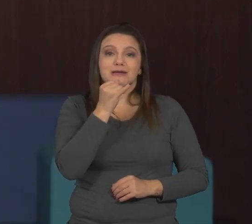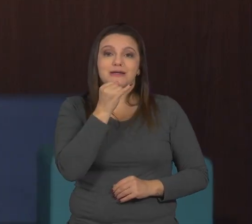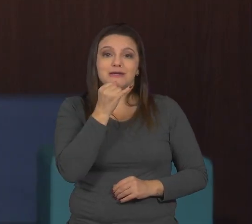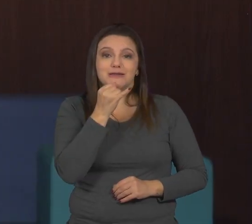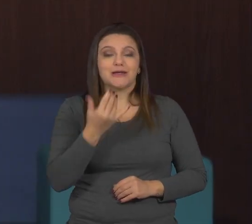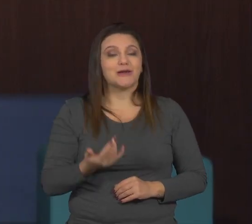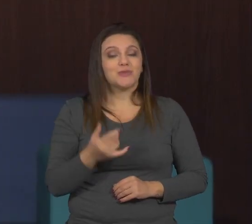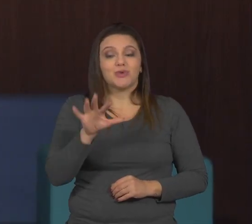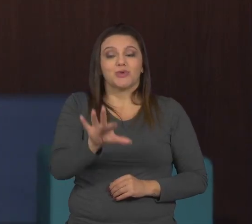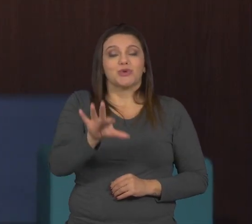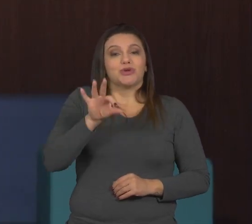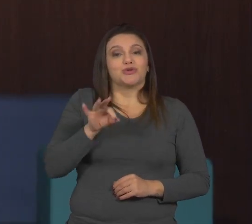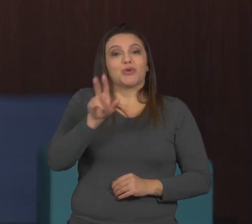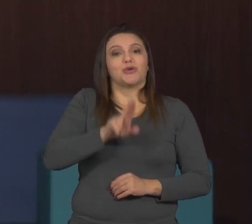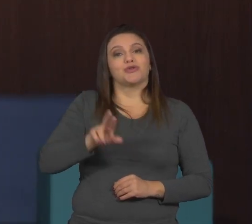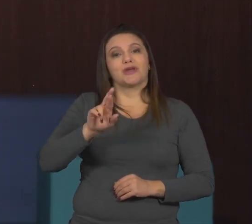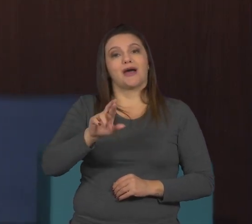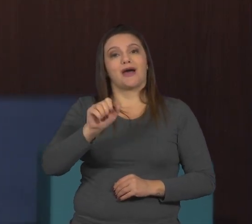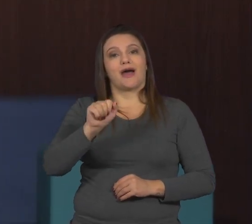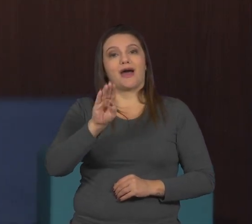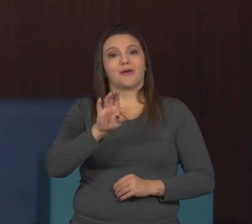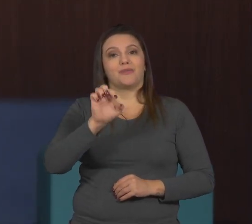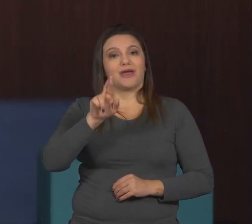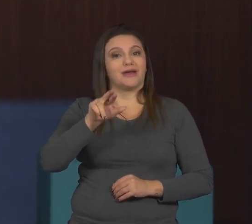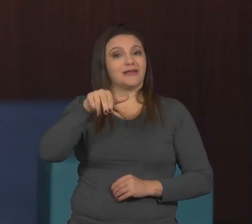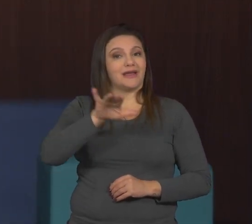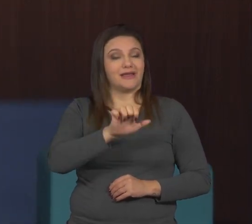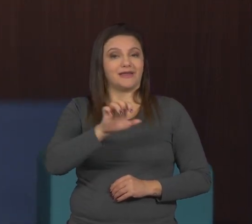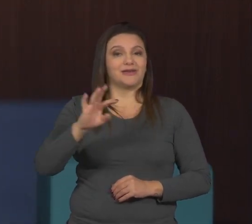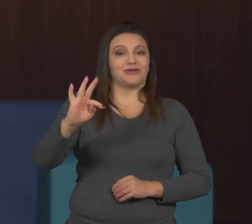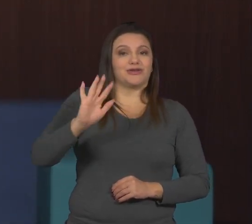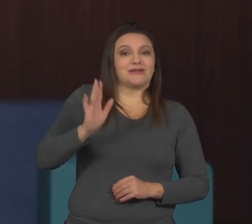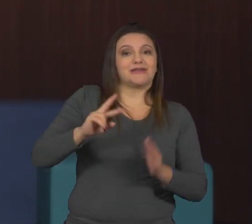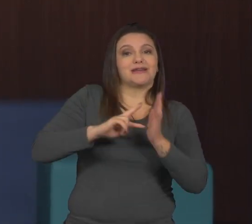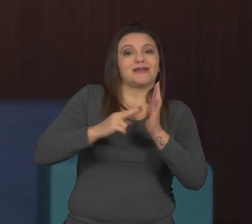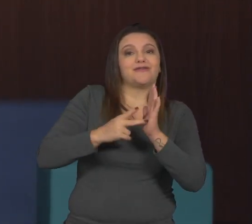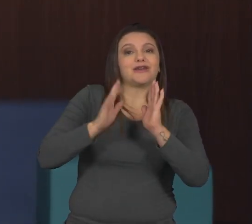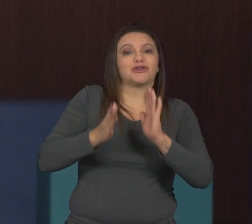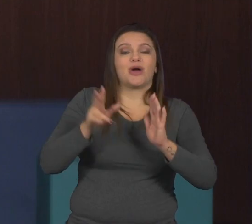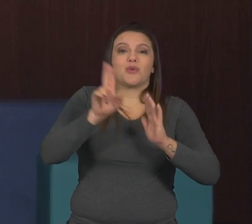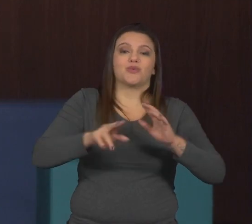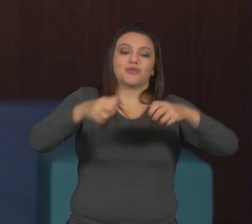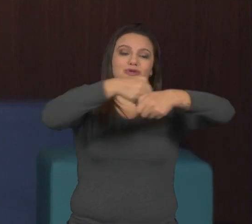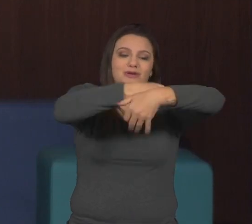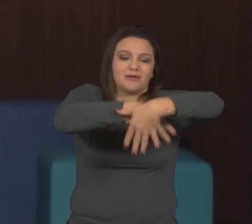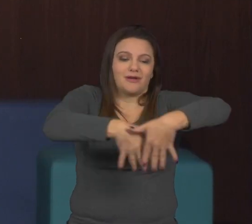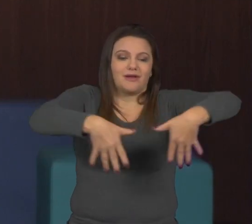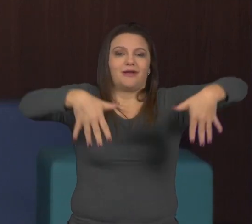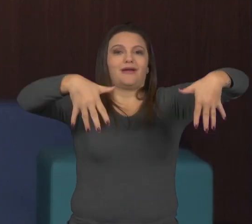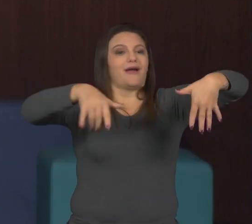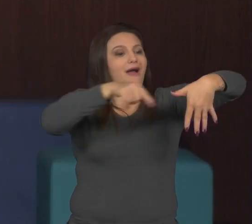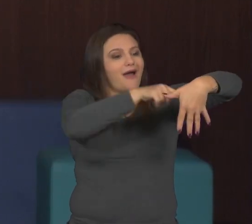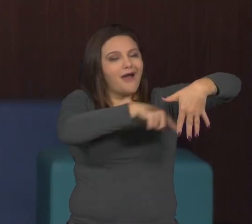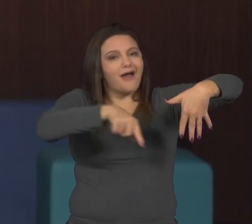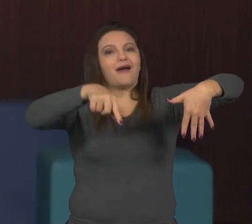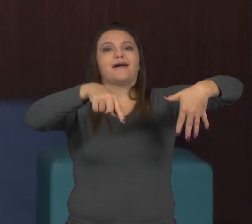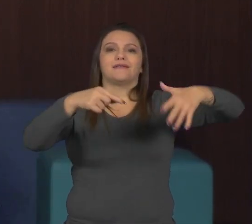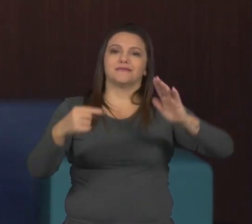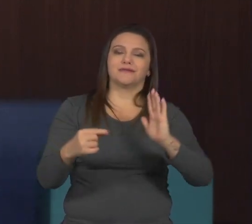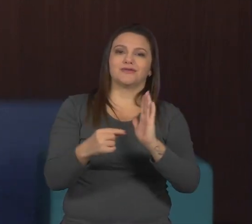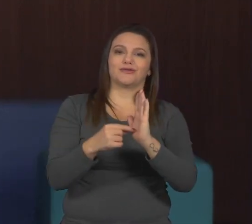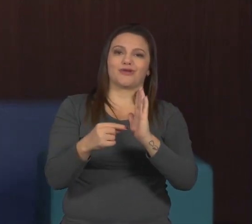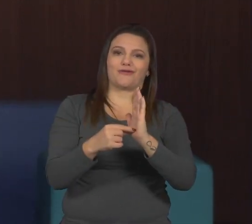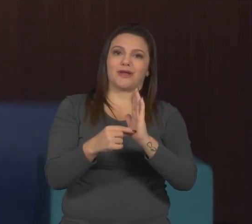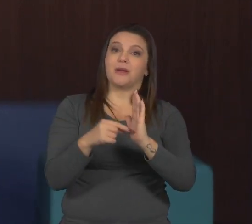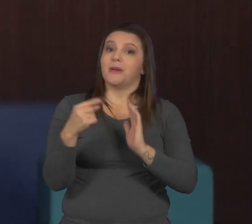o Hibernate, vocês já estão escolhendo, de certa forma, uma arquitetura de software. Na verdade, vocês deveriam ter primeiro escolhido